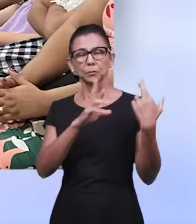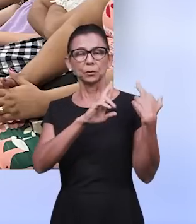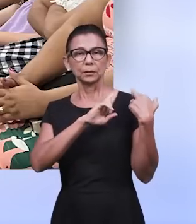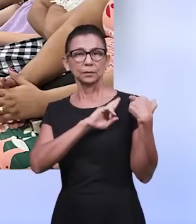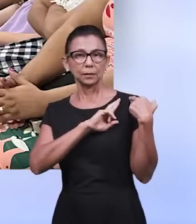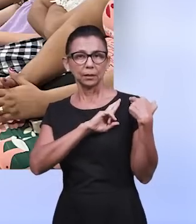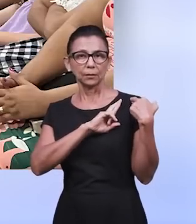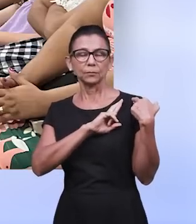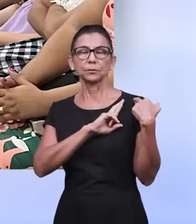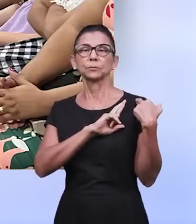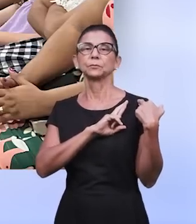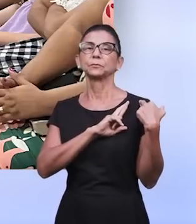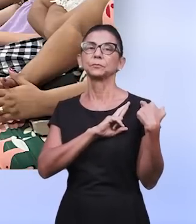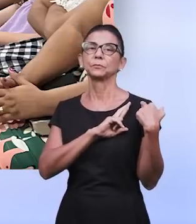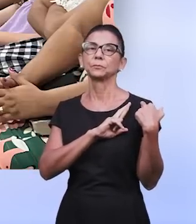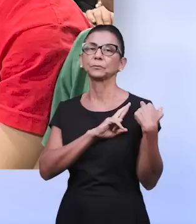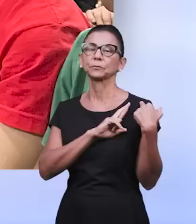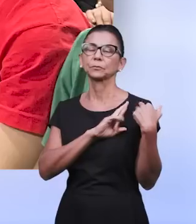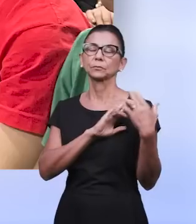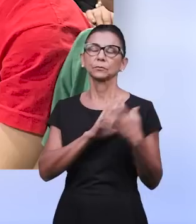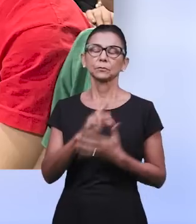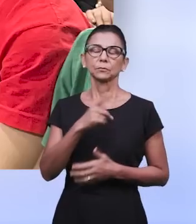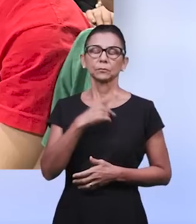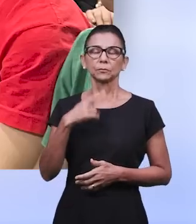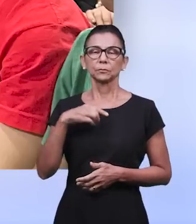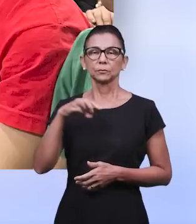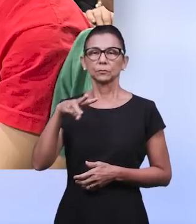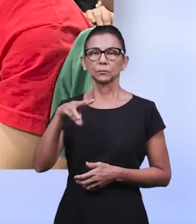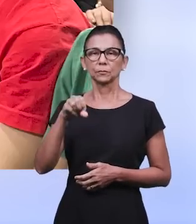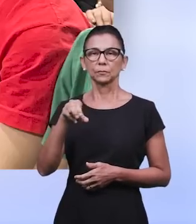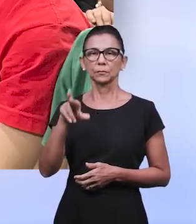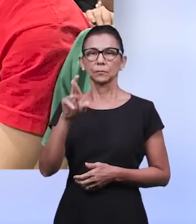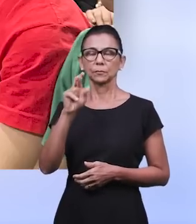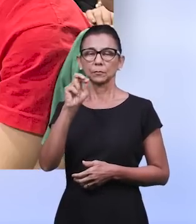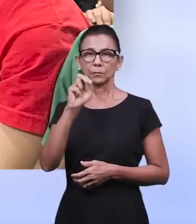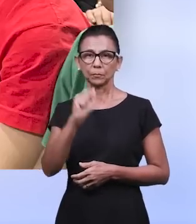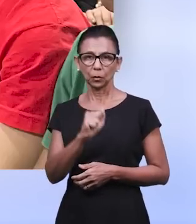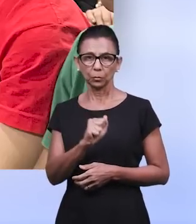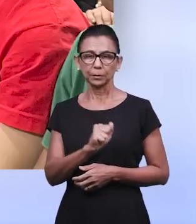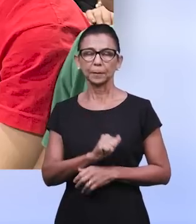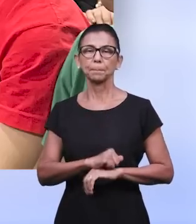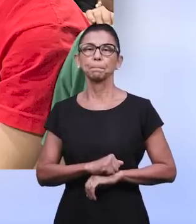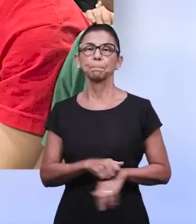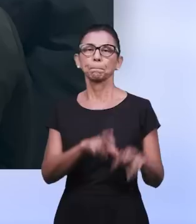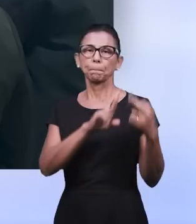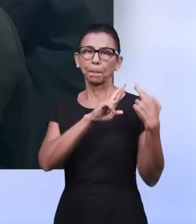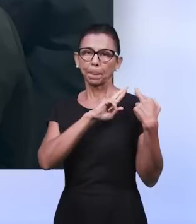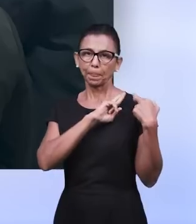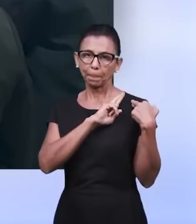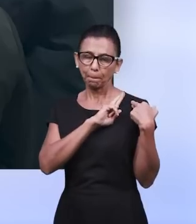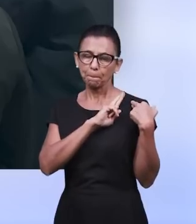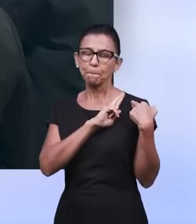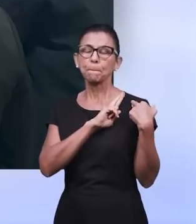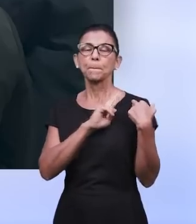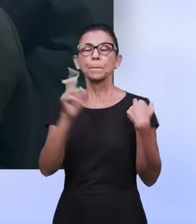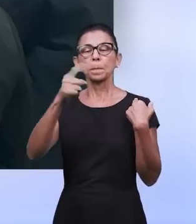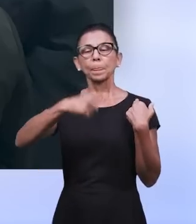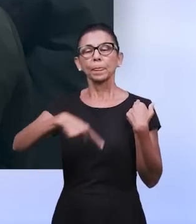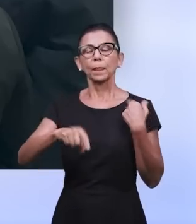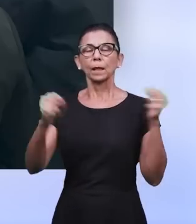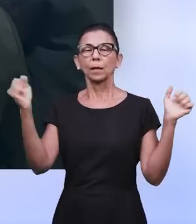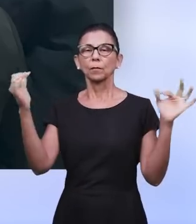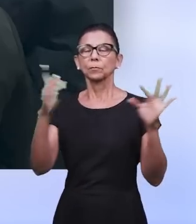foi conduzida pelo pastor Moura. Cerca de 130 irmãos participaram desse momento de glorificação a Deus pelas